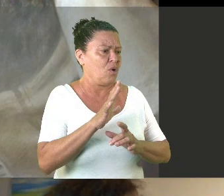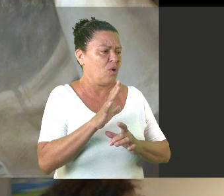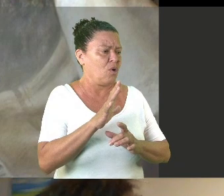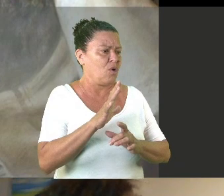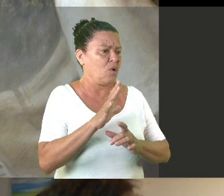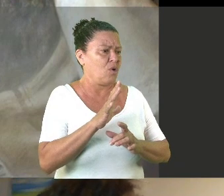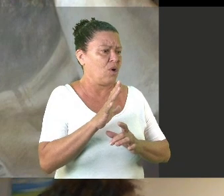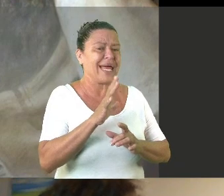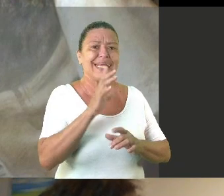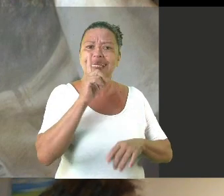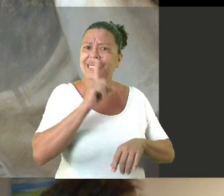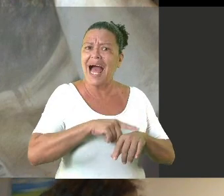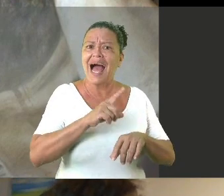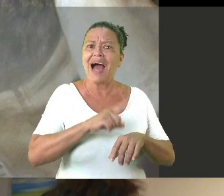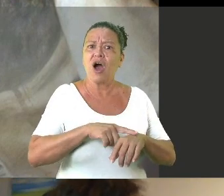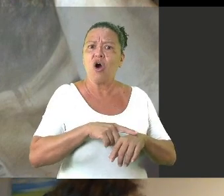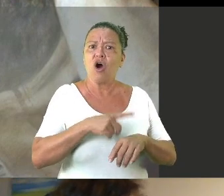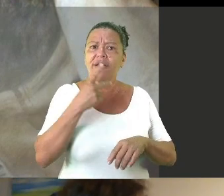Jesus imediatamente